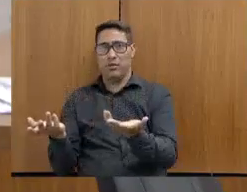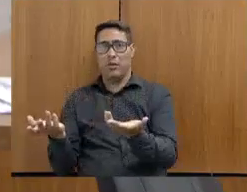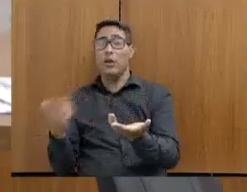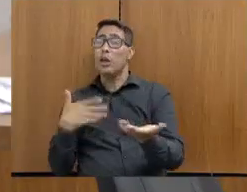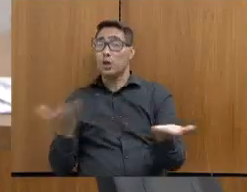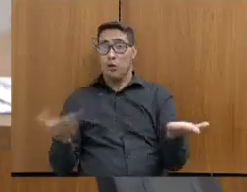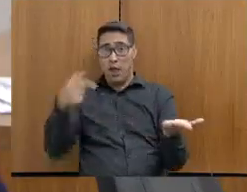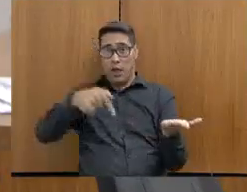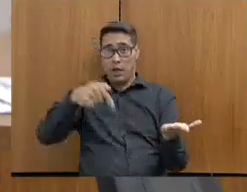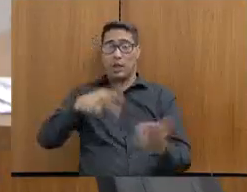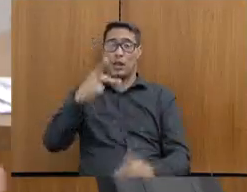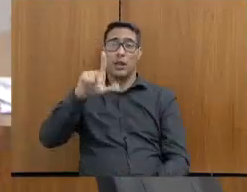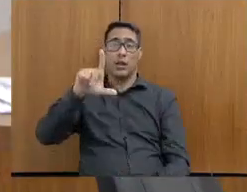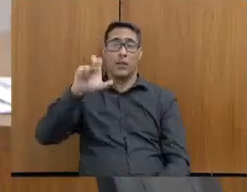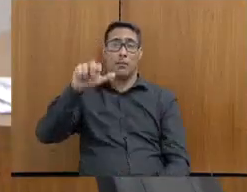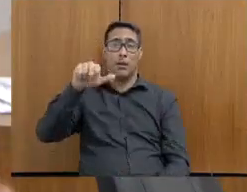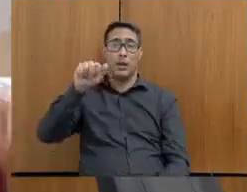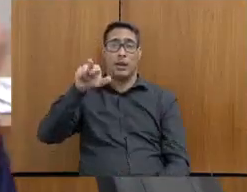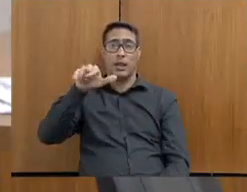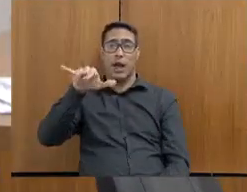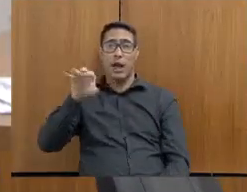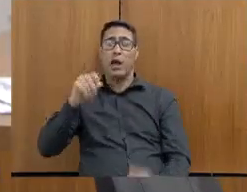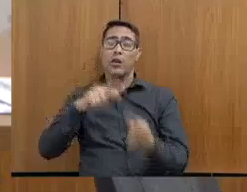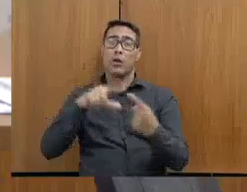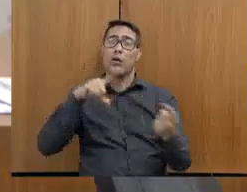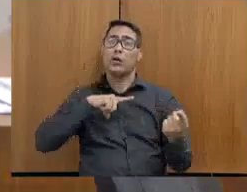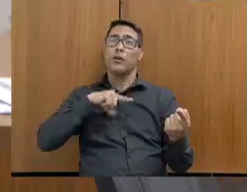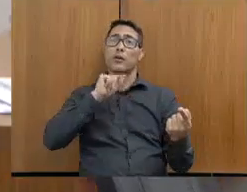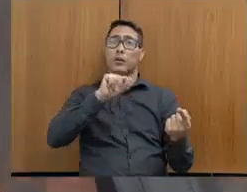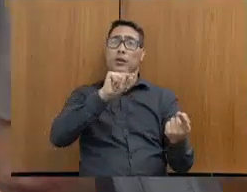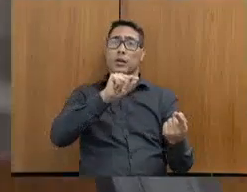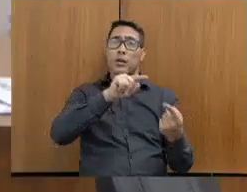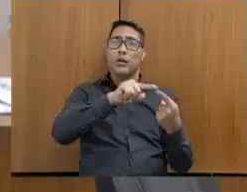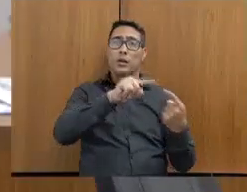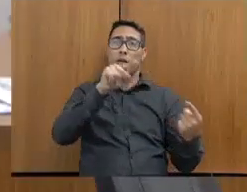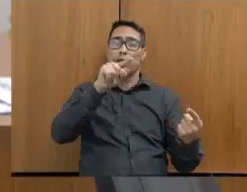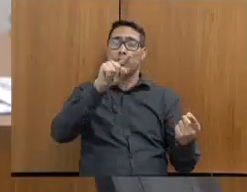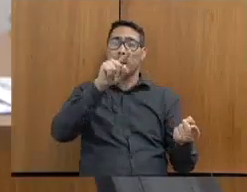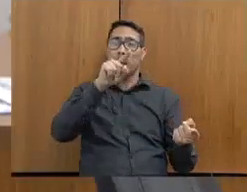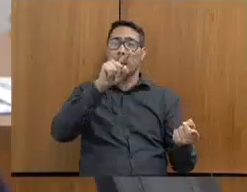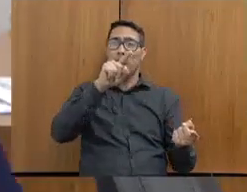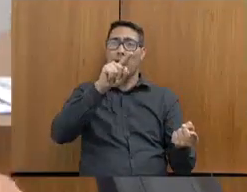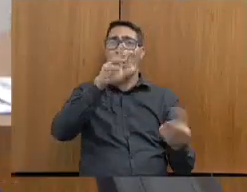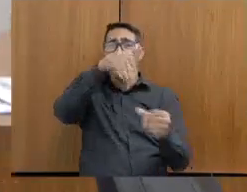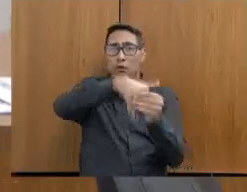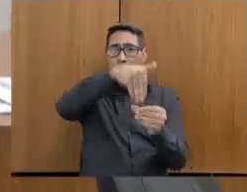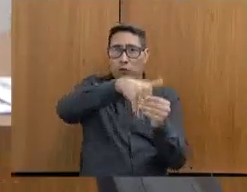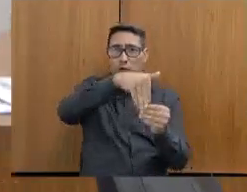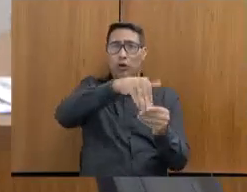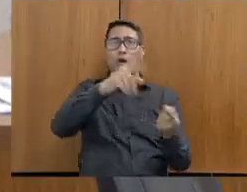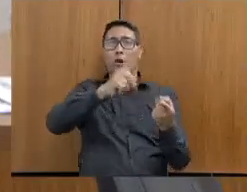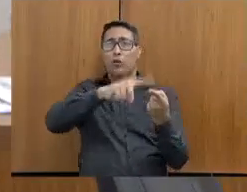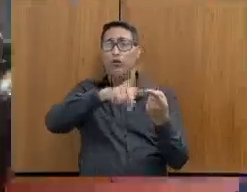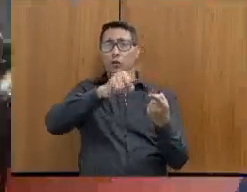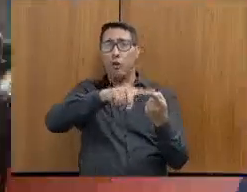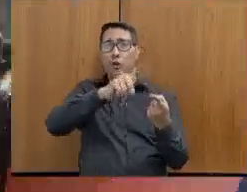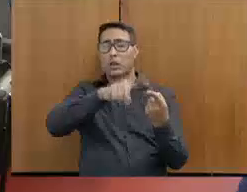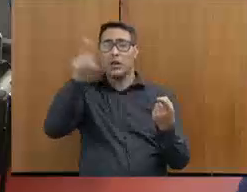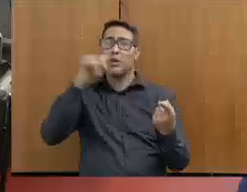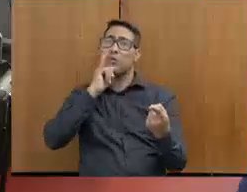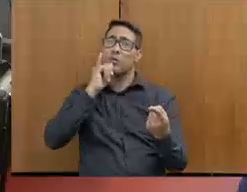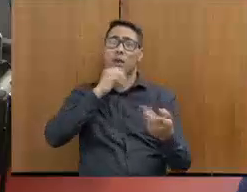momento a isenção de IPVA para o Salim matar os donos da Localiza lá embaixo naquele Plenário